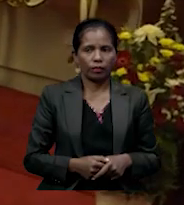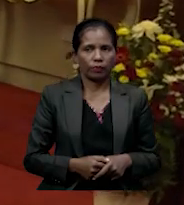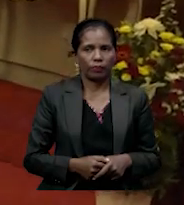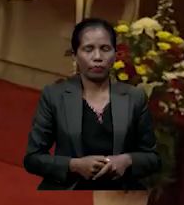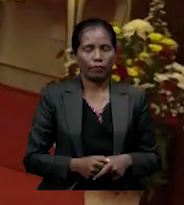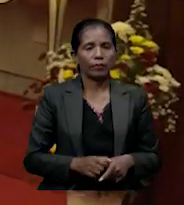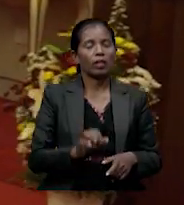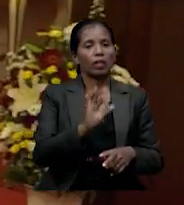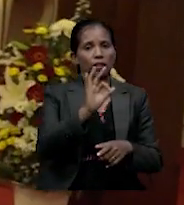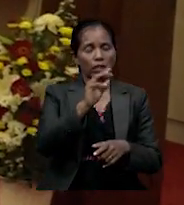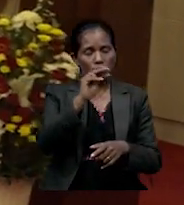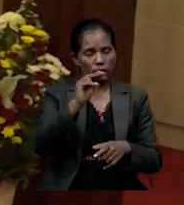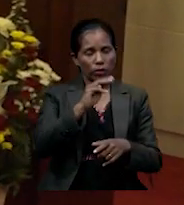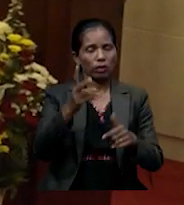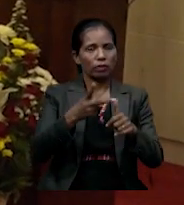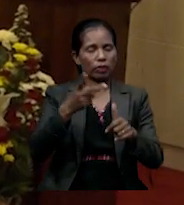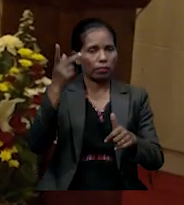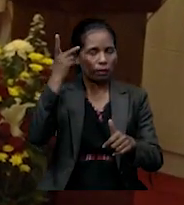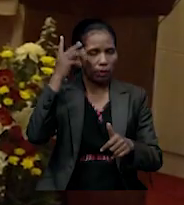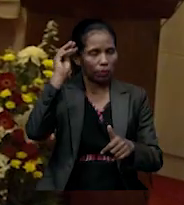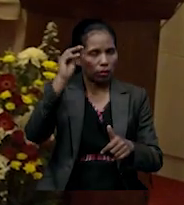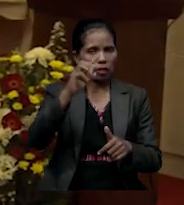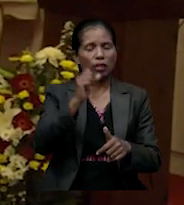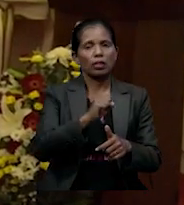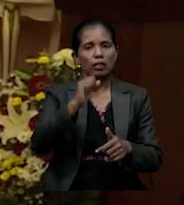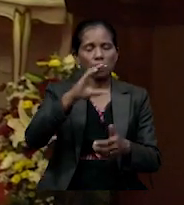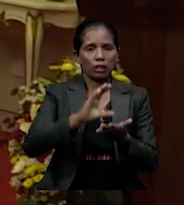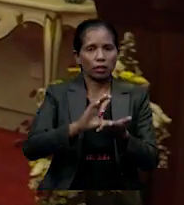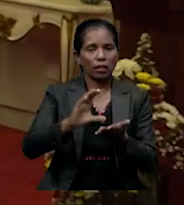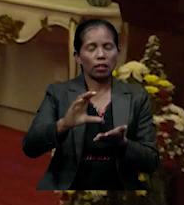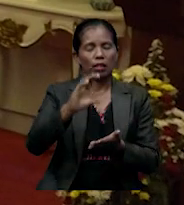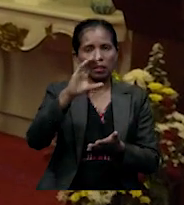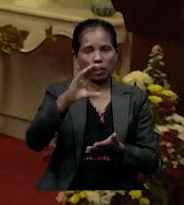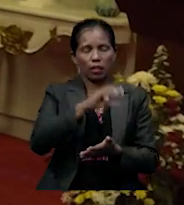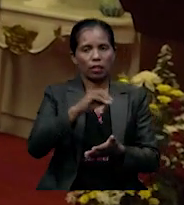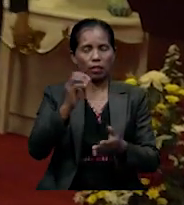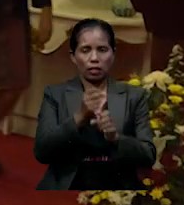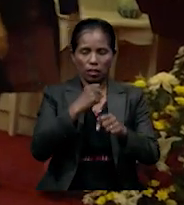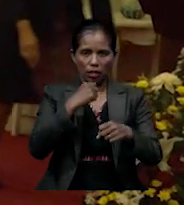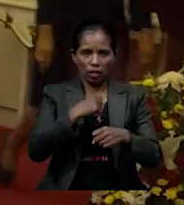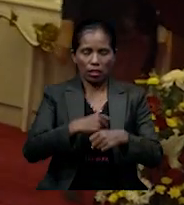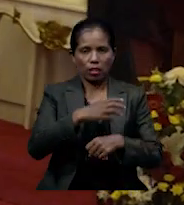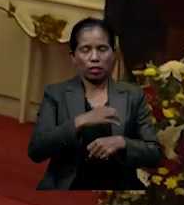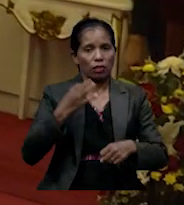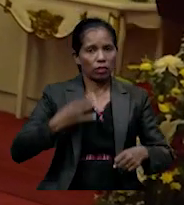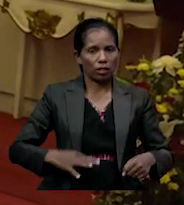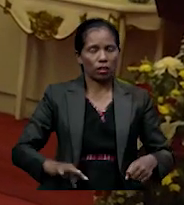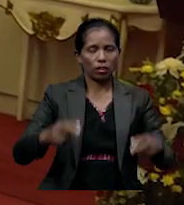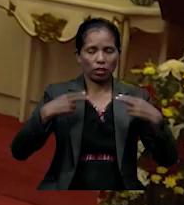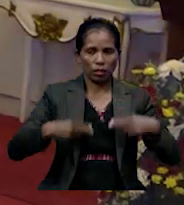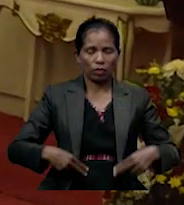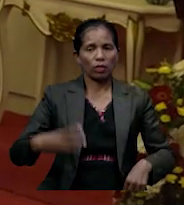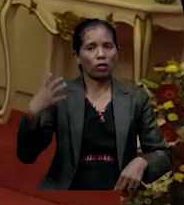E a segunda, né, Vice-Primeiro-Ministro Santa Sé, Edgar Penha Pará, lança Centro Fraternidade Humana e a Palácio